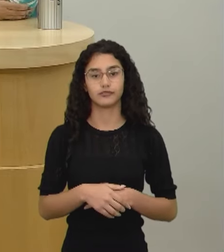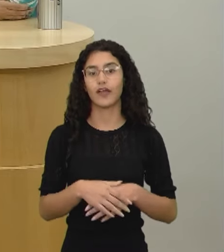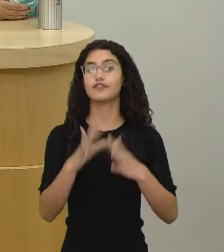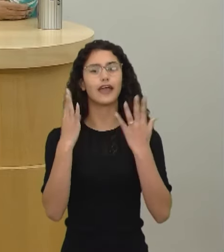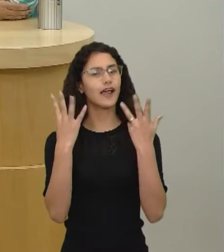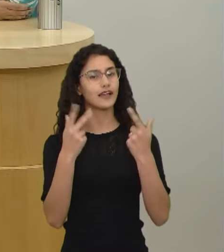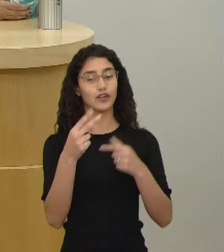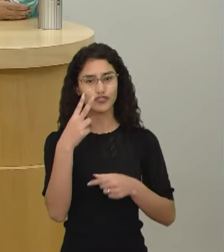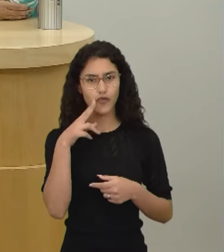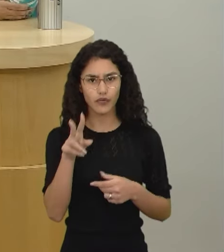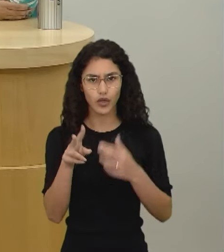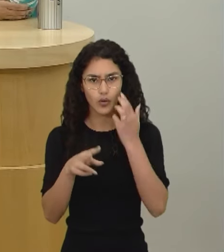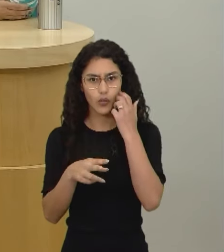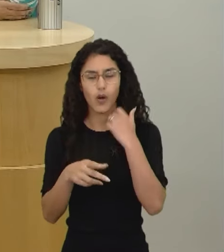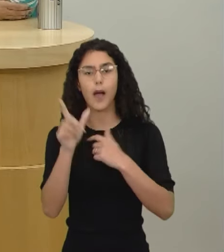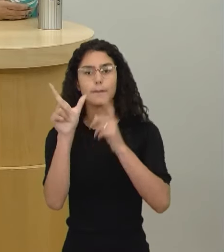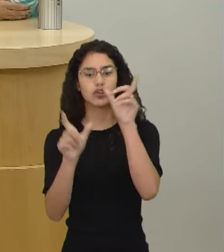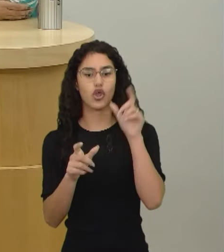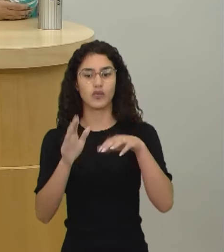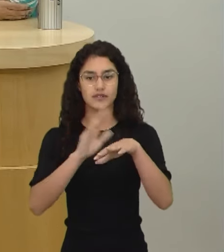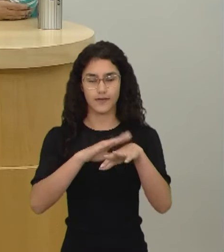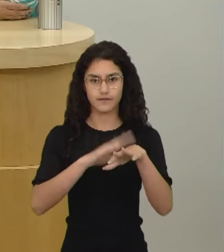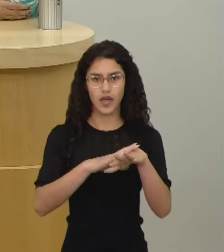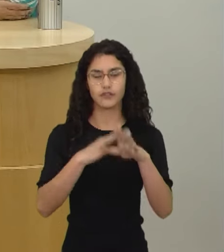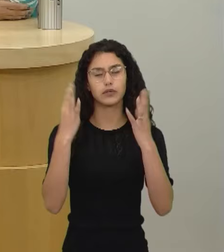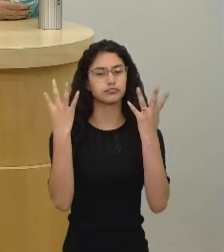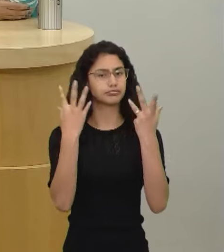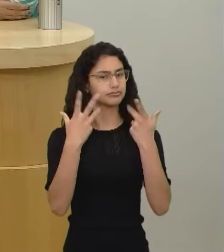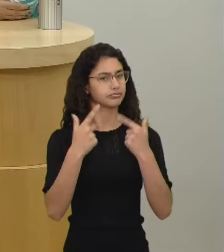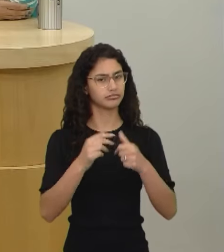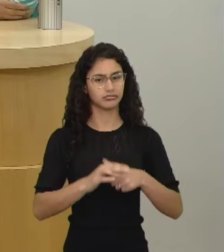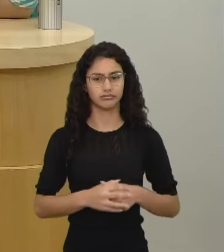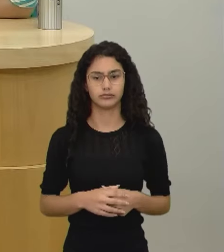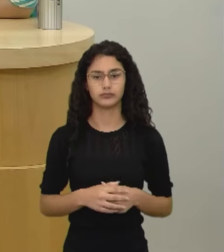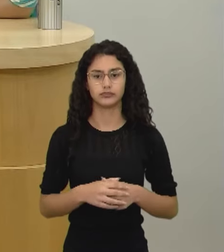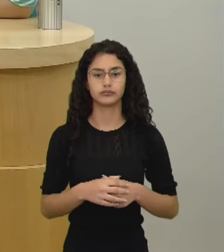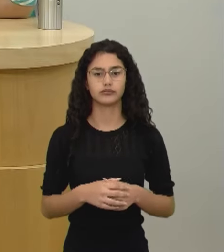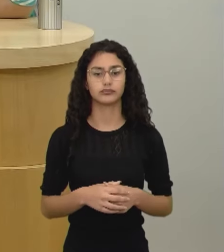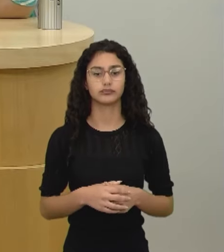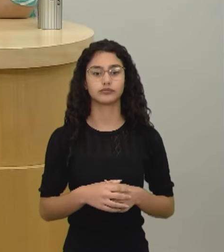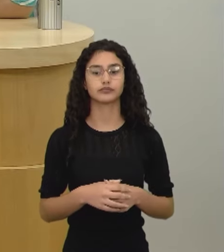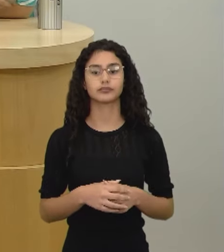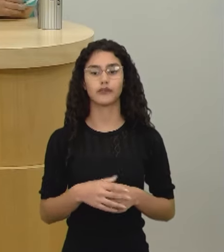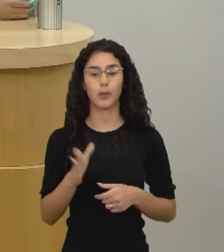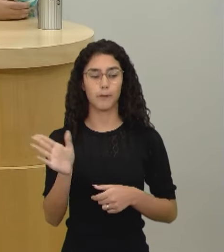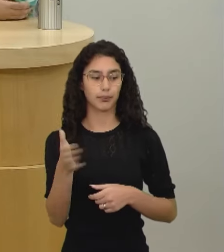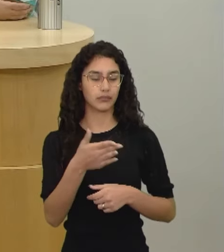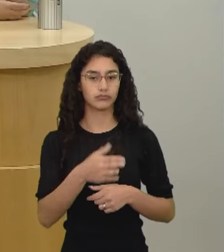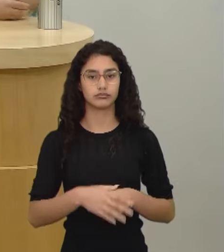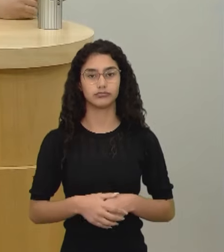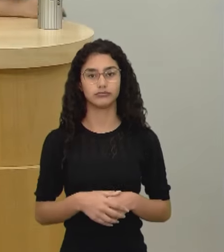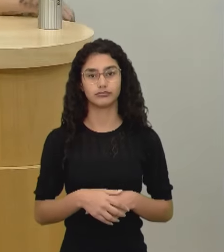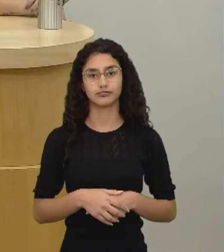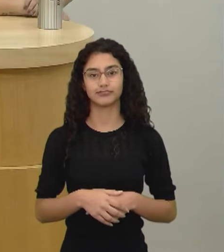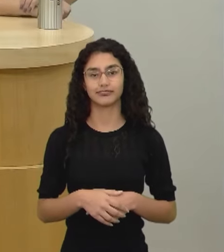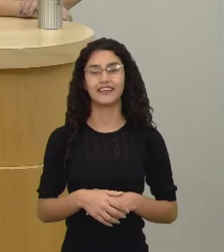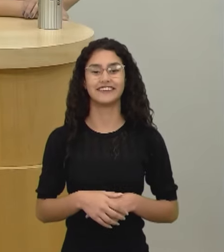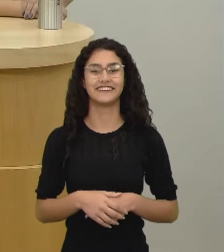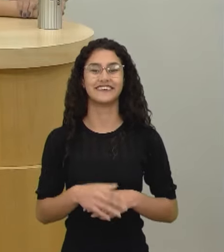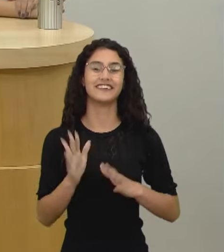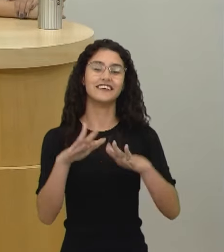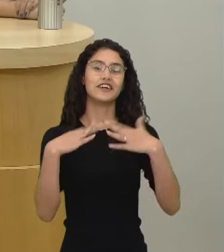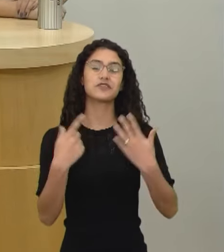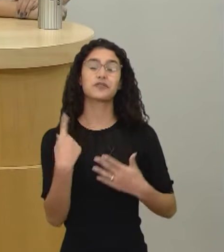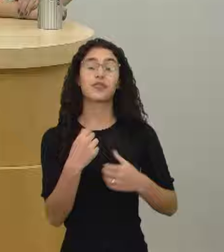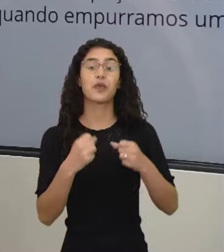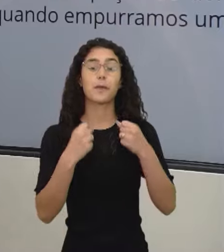lindo. Você já viu aquela galera que faz umas artes Nossa, assim tem no chão? Que a gente fica morrendo de vontade de fazer. É, e não pode, né? E